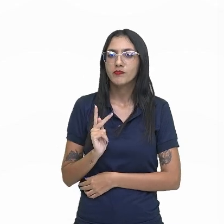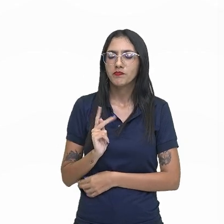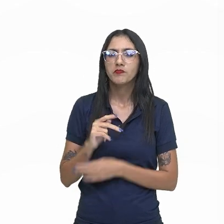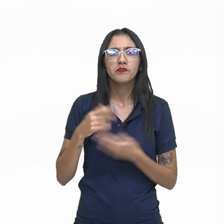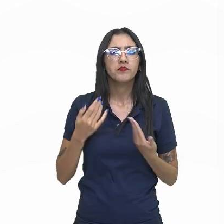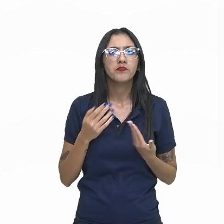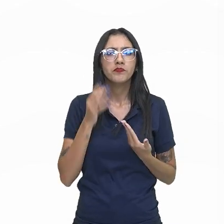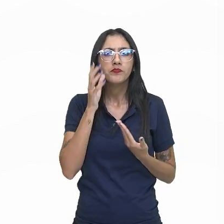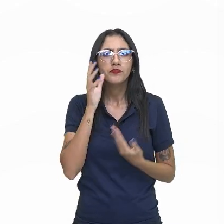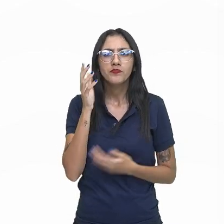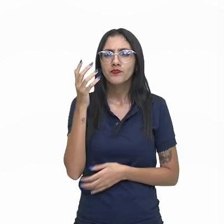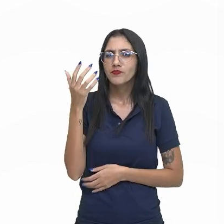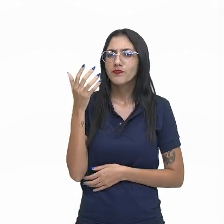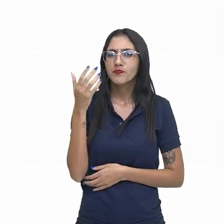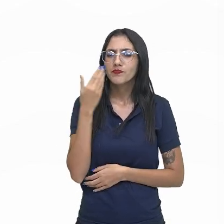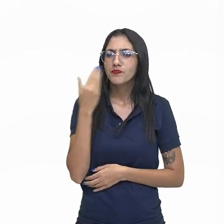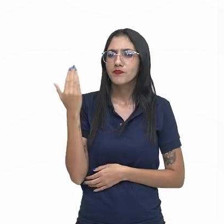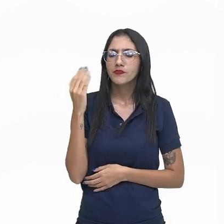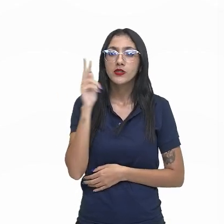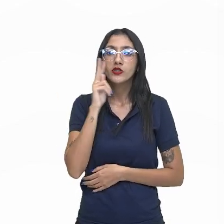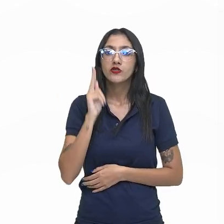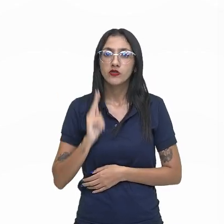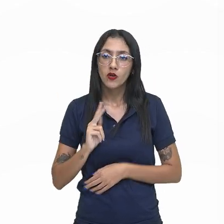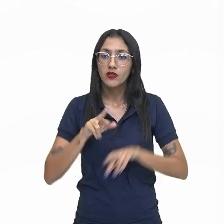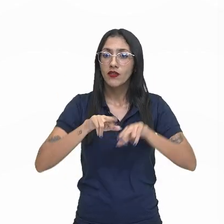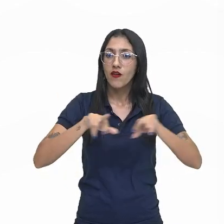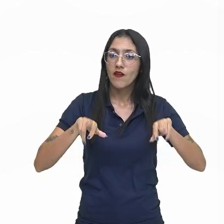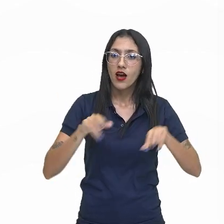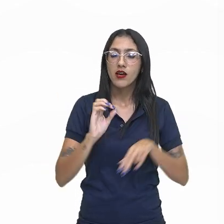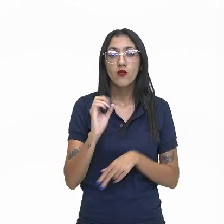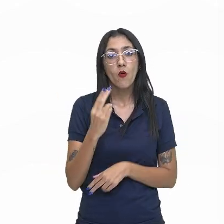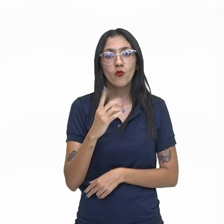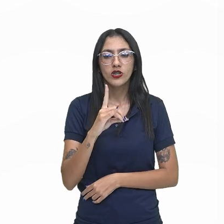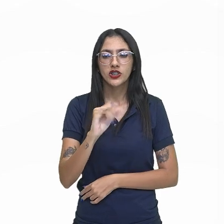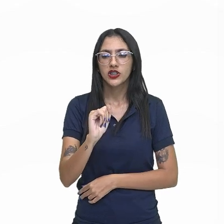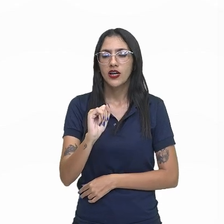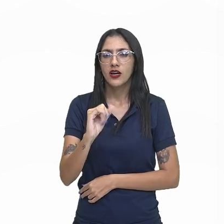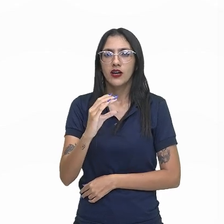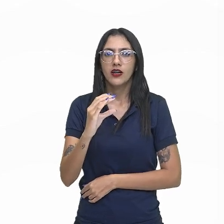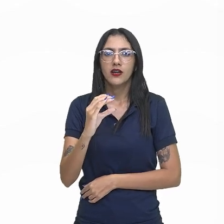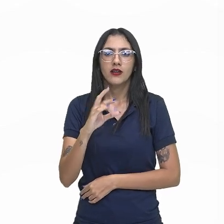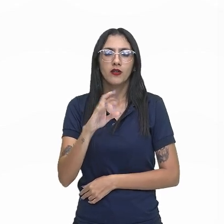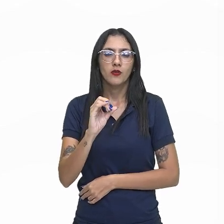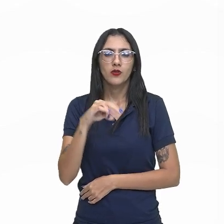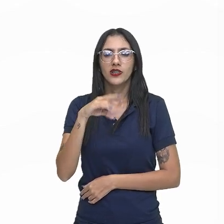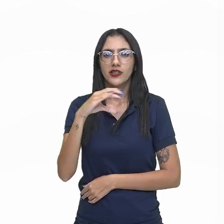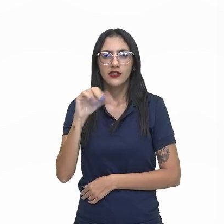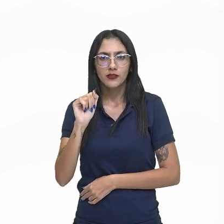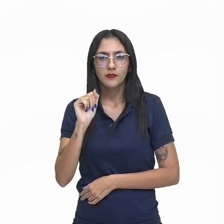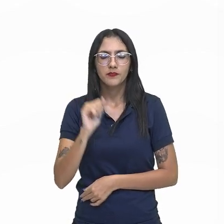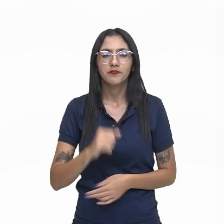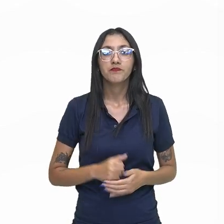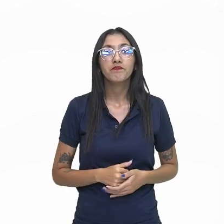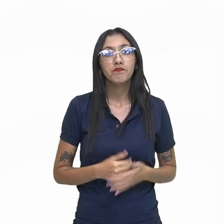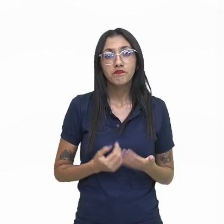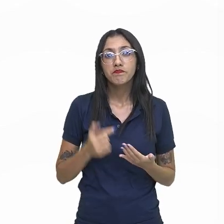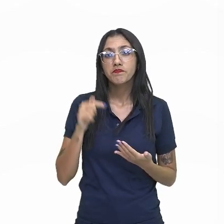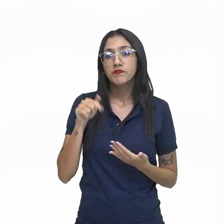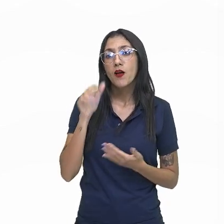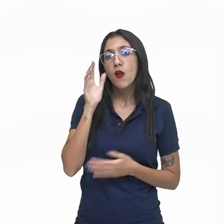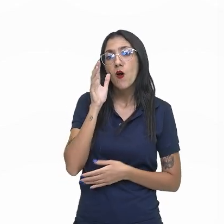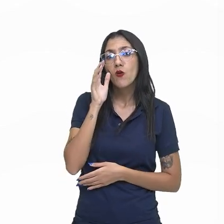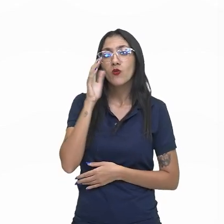ela acontece, essa variação histórica, chamada também de diacrônica? Ela ocorre quando a